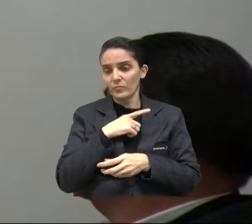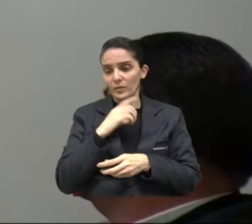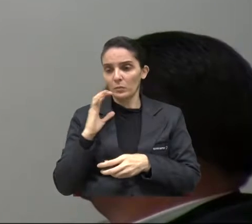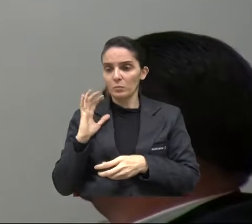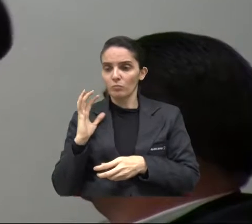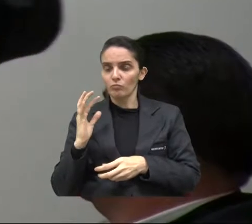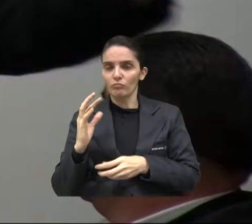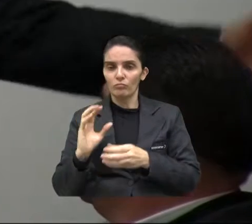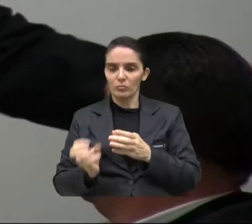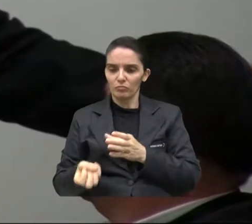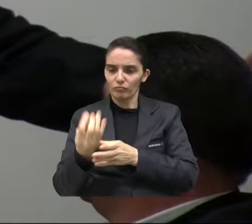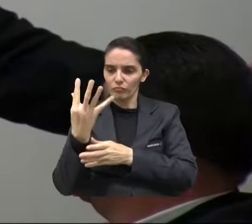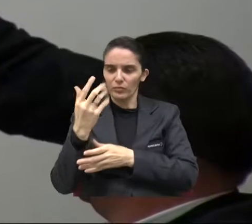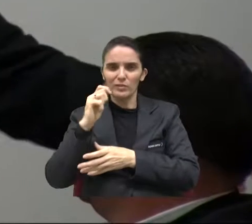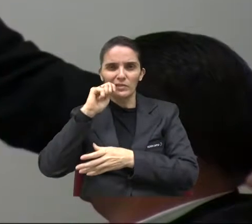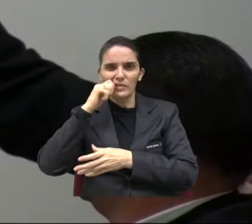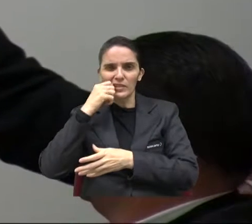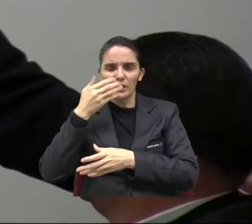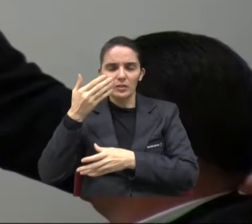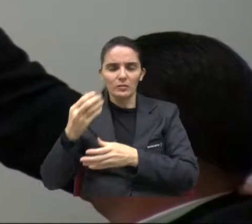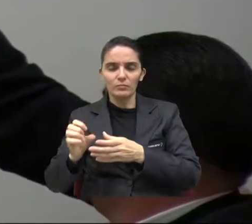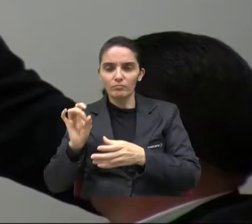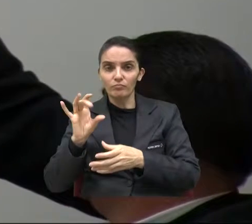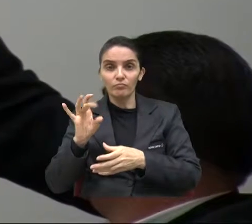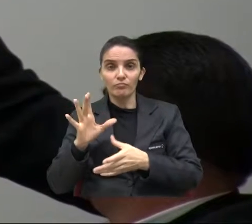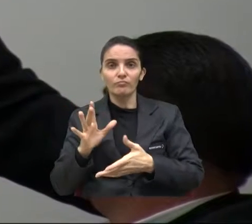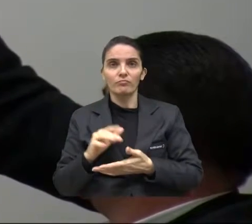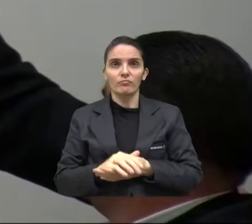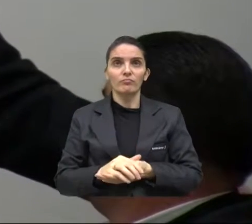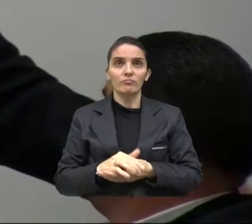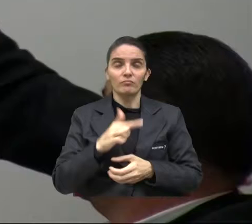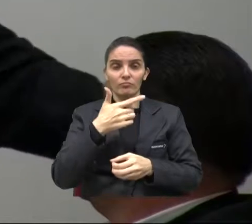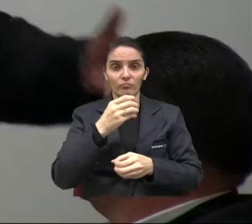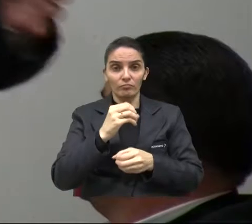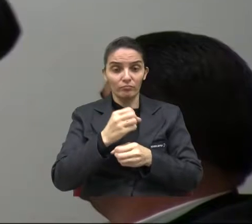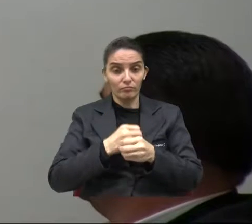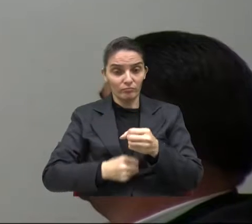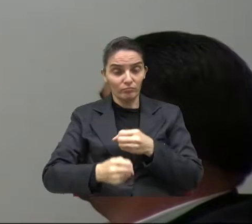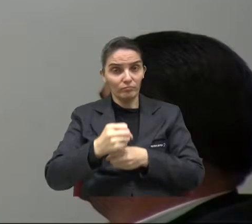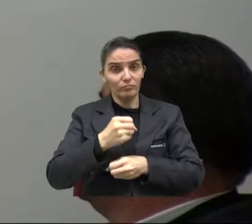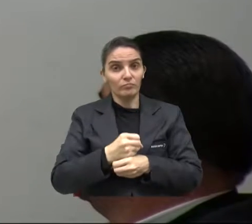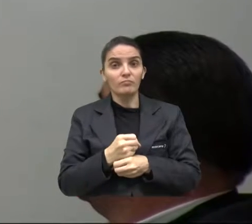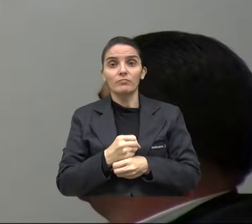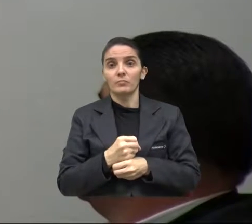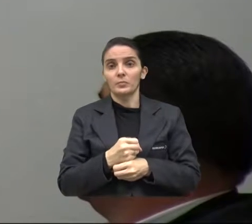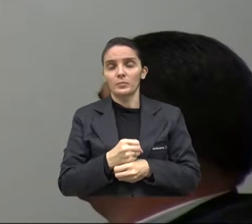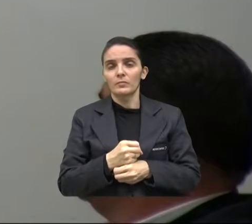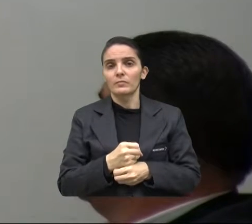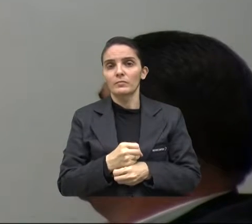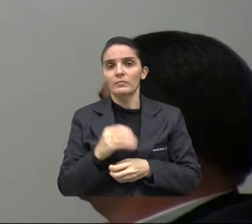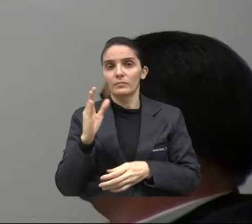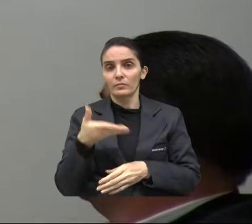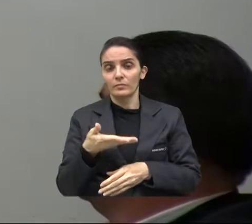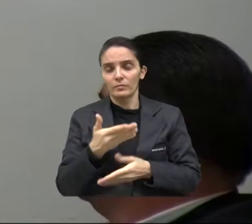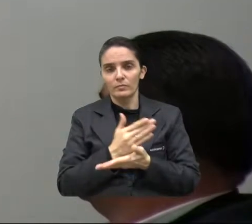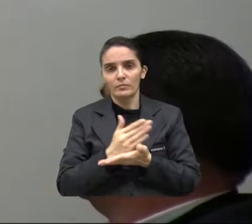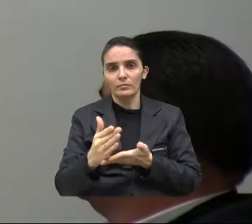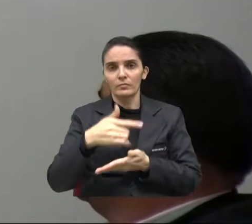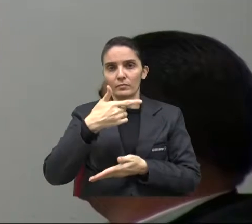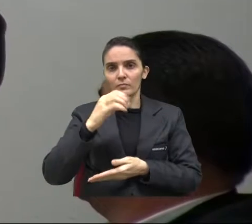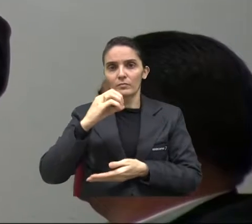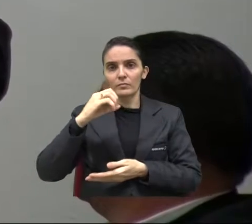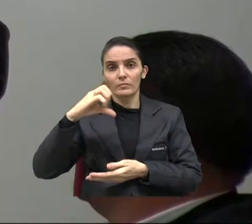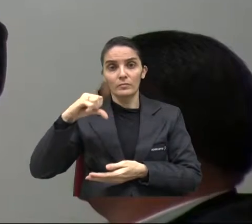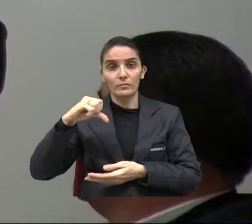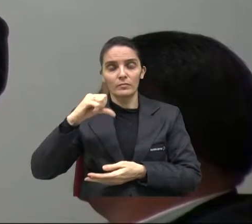em 2001 para trás, eram 20 anos. E para poder ser implantado em 2009,